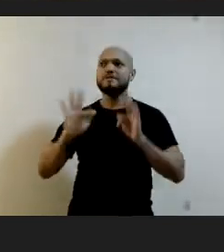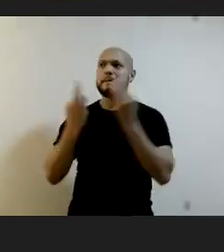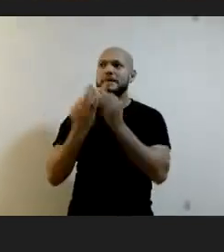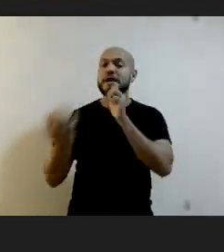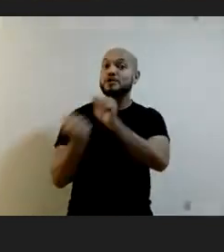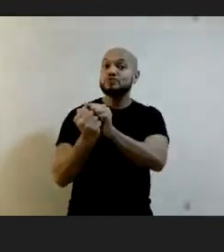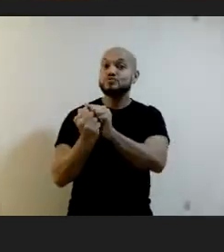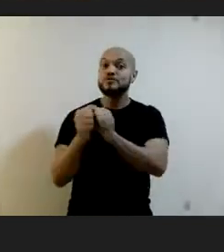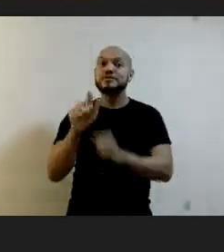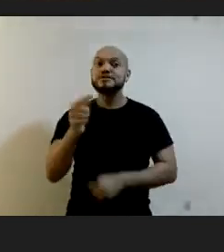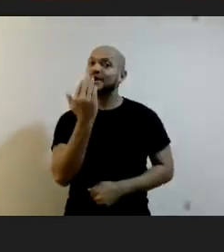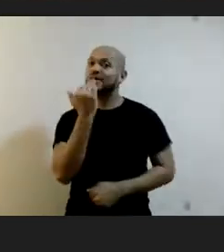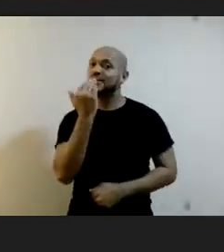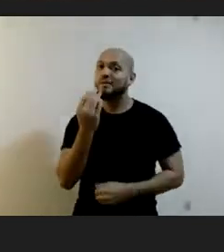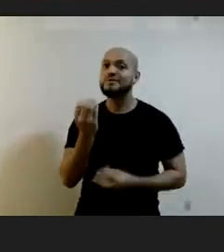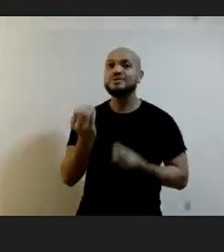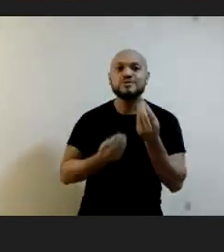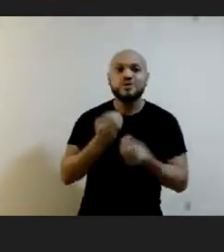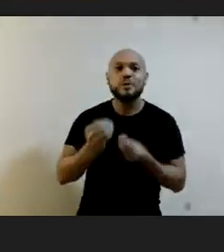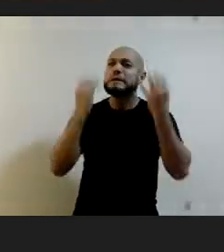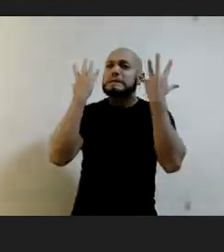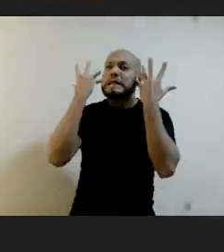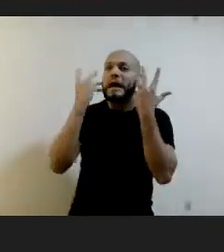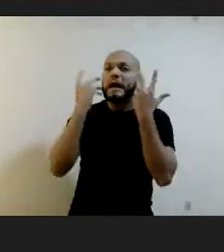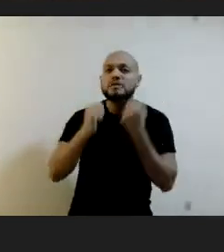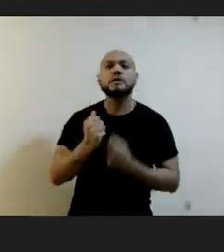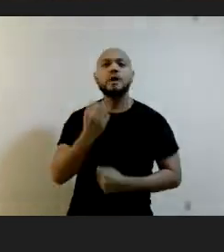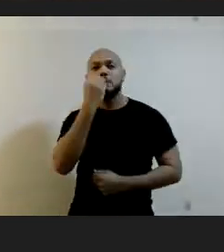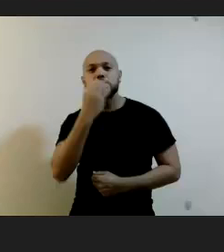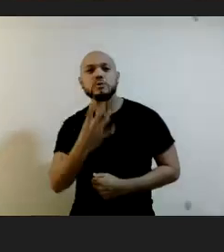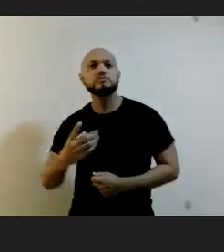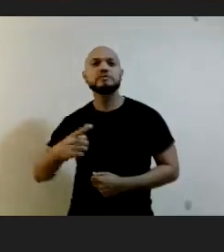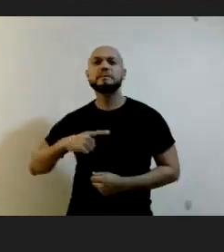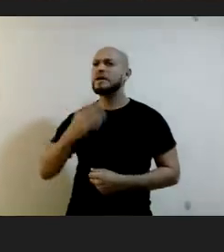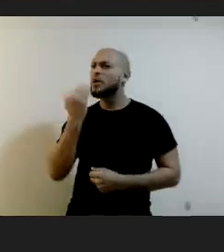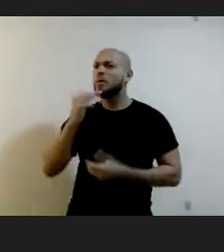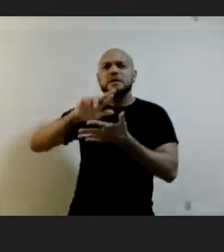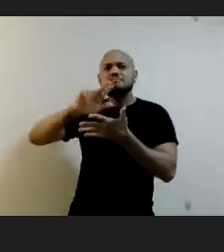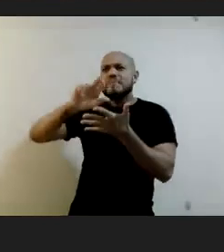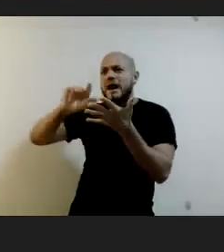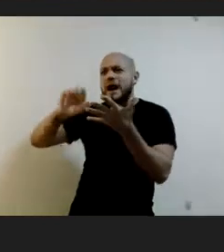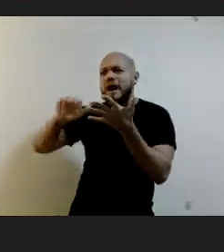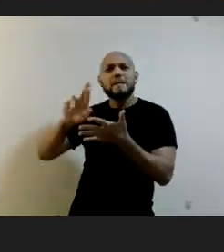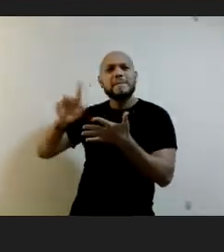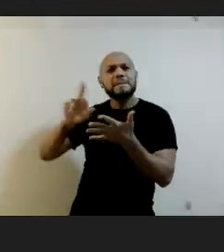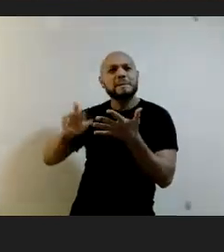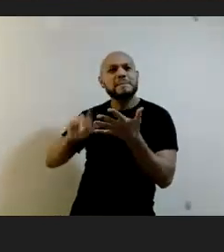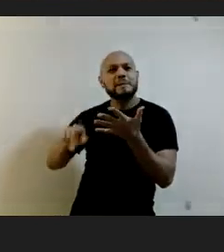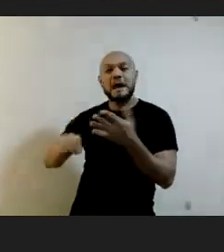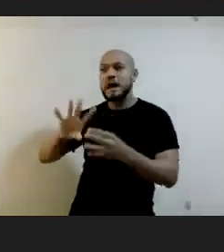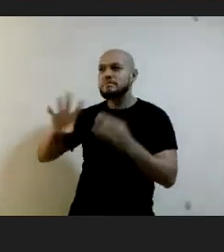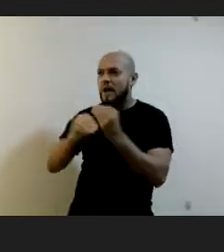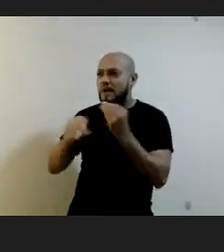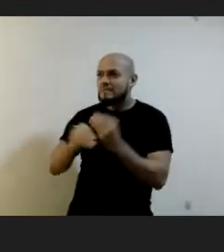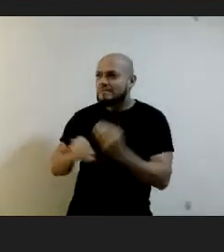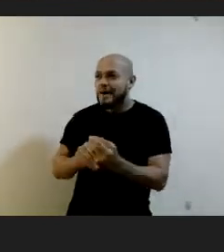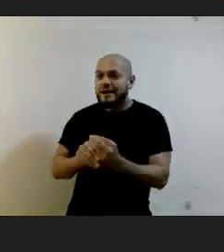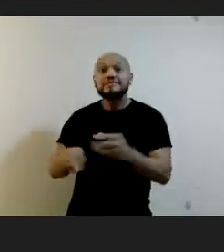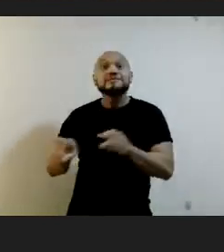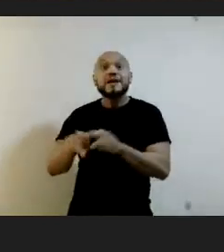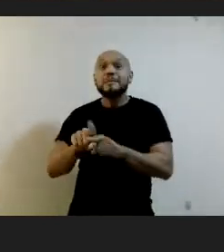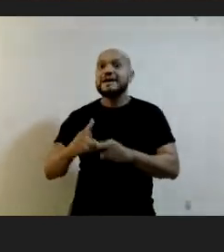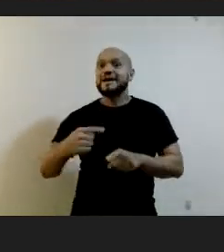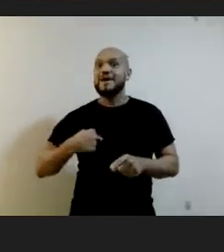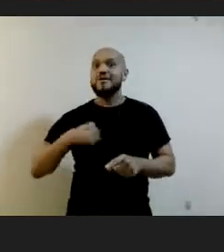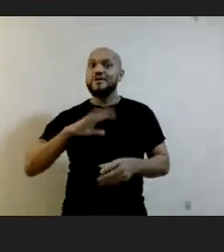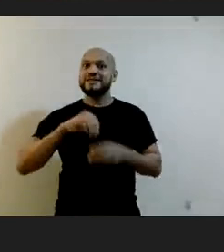alegria alimentos naturais, mais variados, vai fazer uma incorporação da atividade física no seu dia a